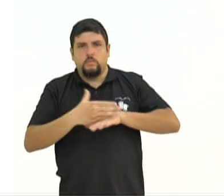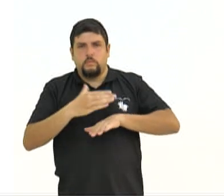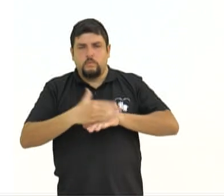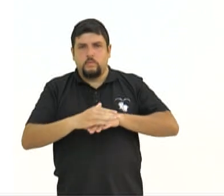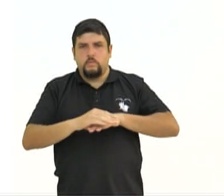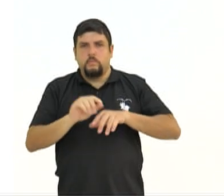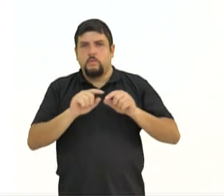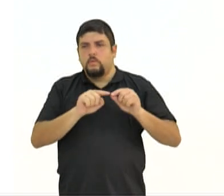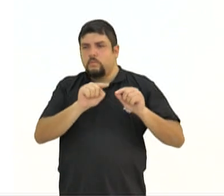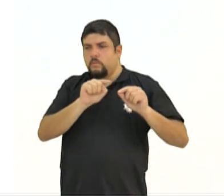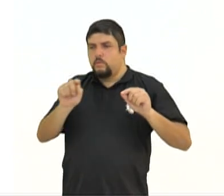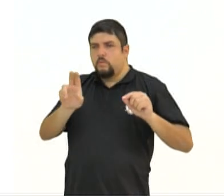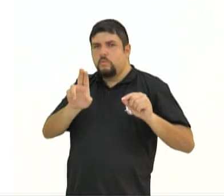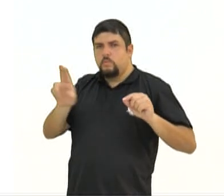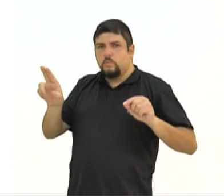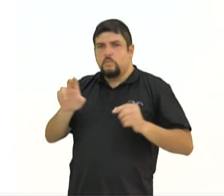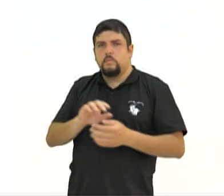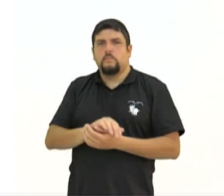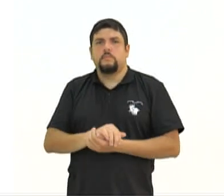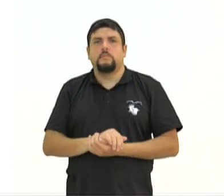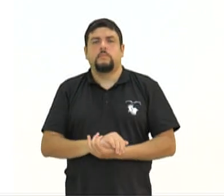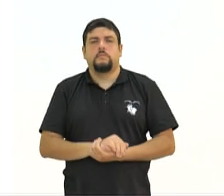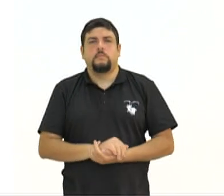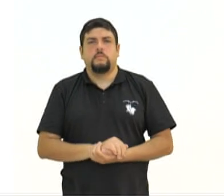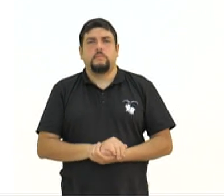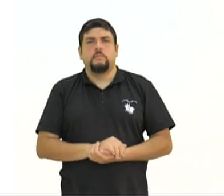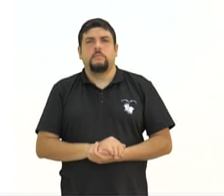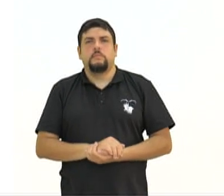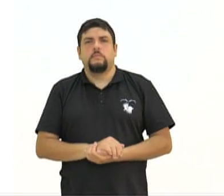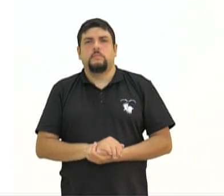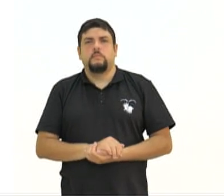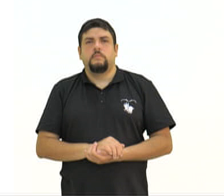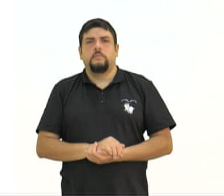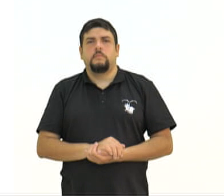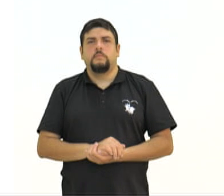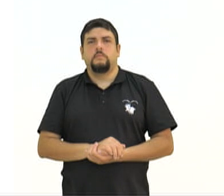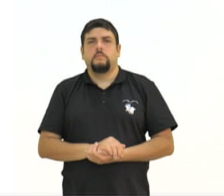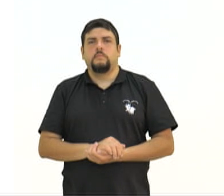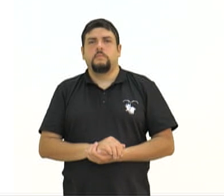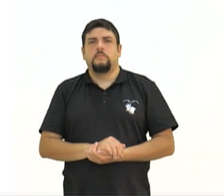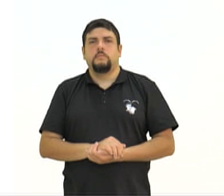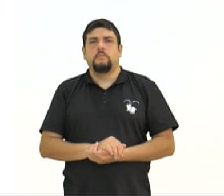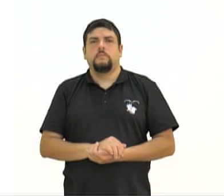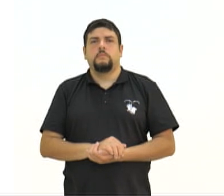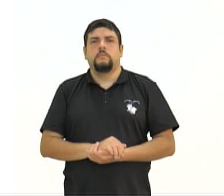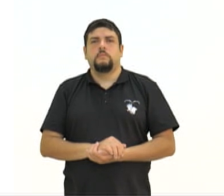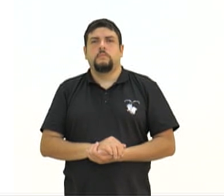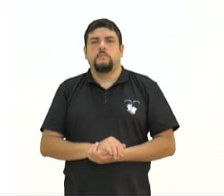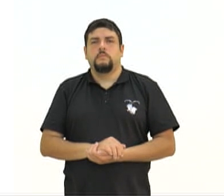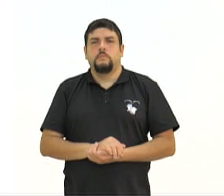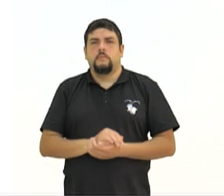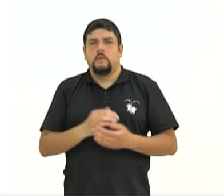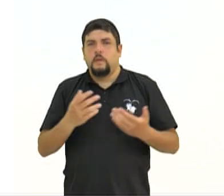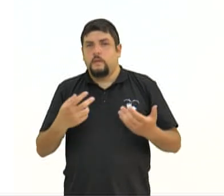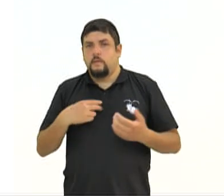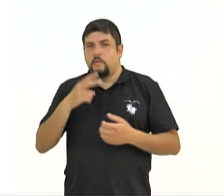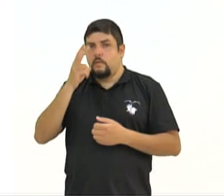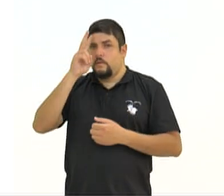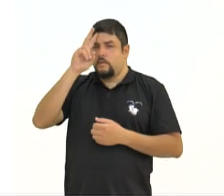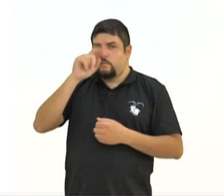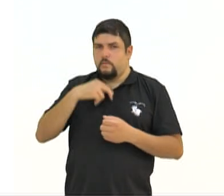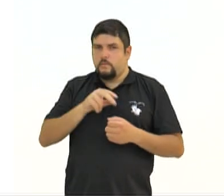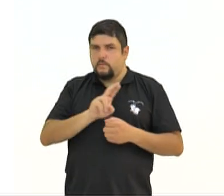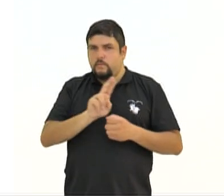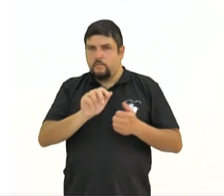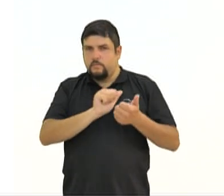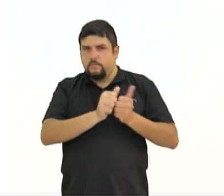praticam. Queres venir a jogar a los comigo? Né? Lembra o nome desse esporte?